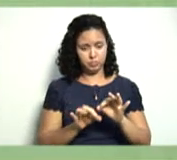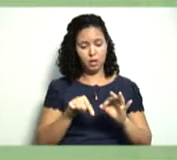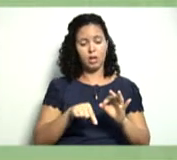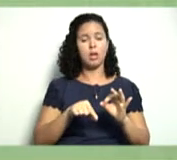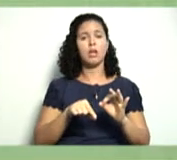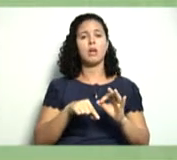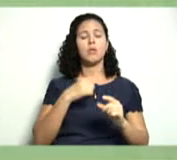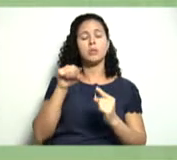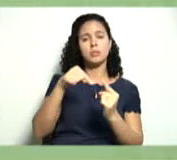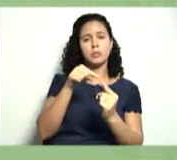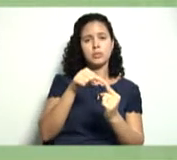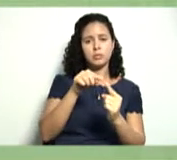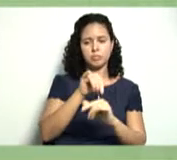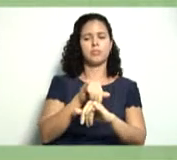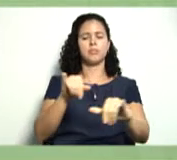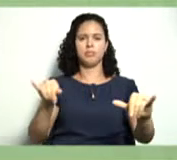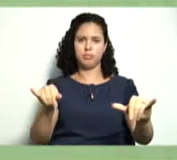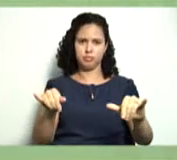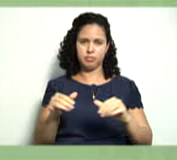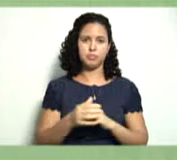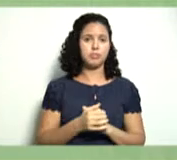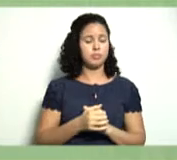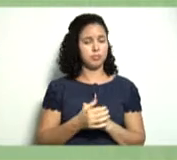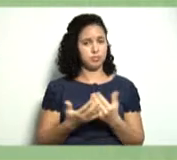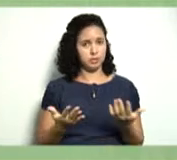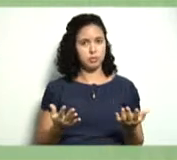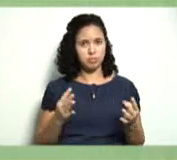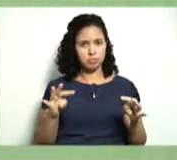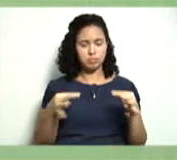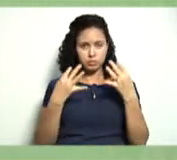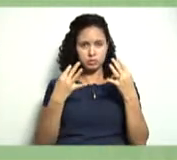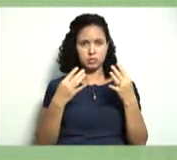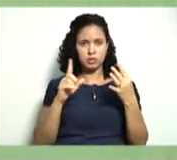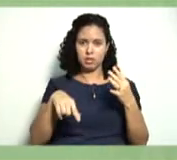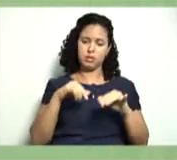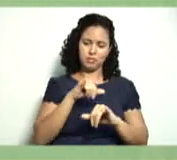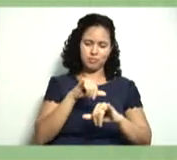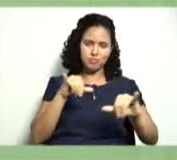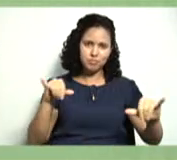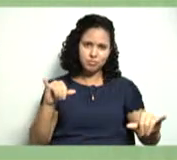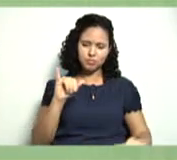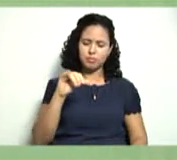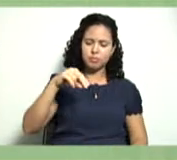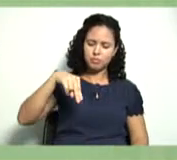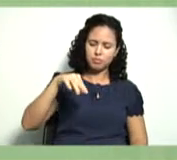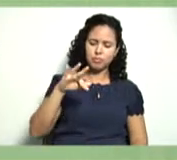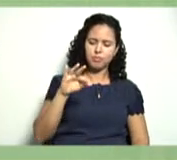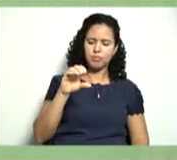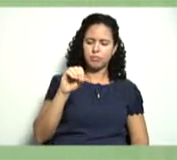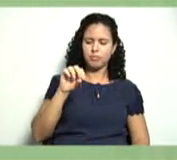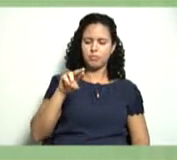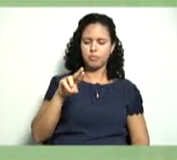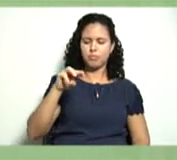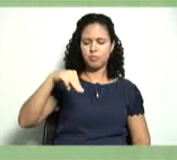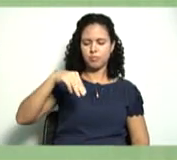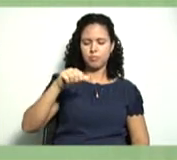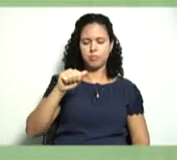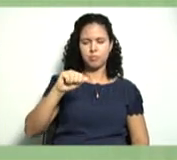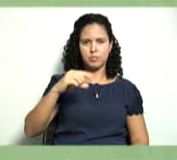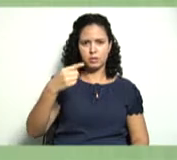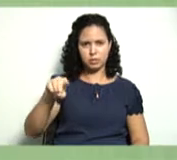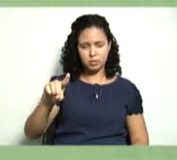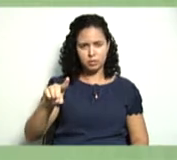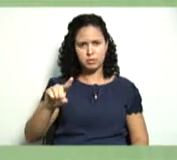veja bem veja bem aqui que eu to falando pra vocês informações informações que vocês